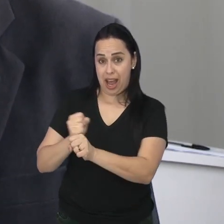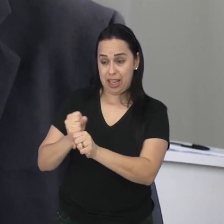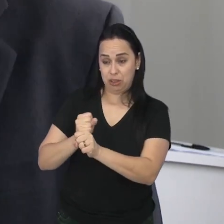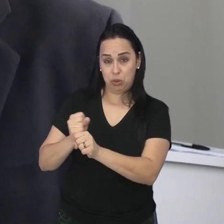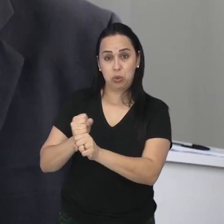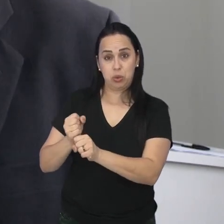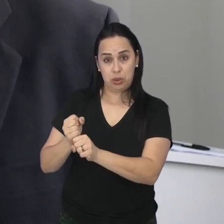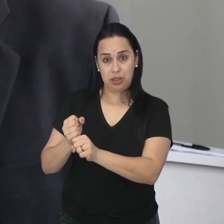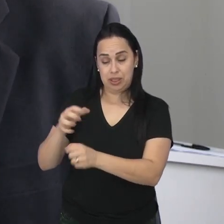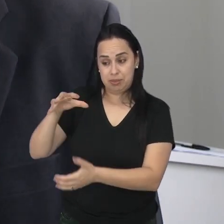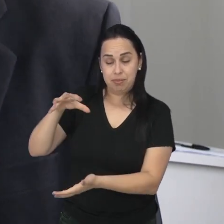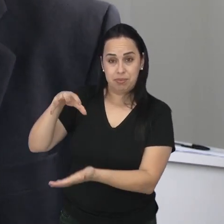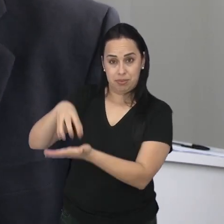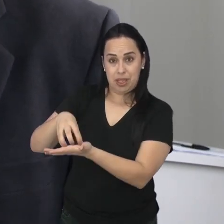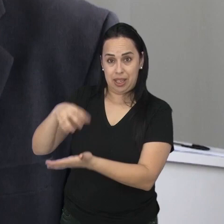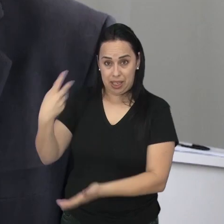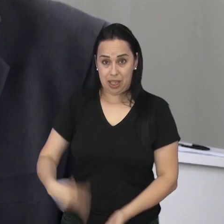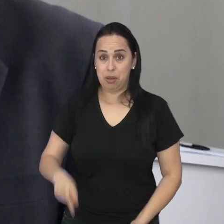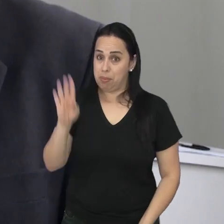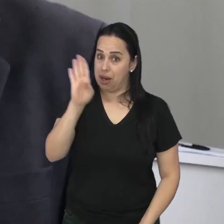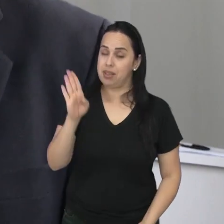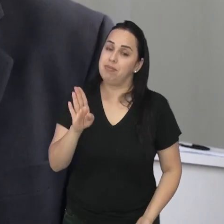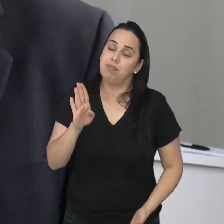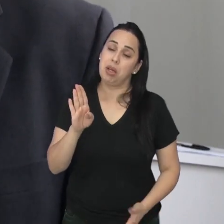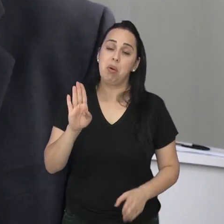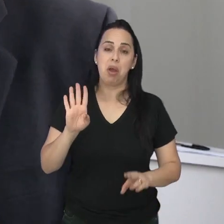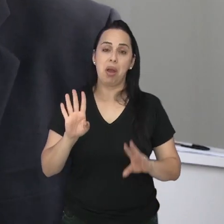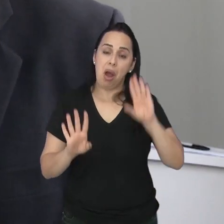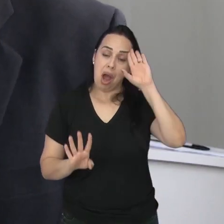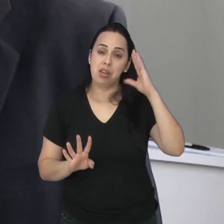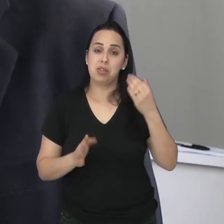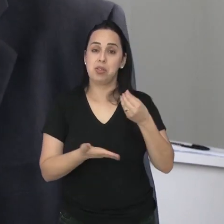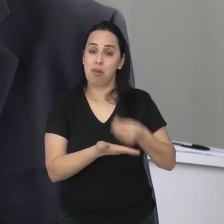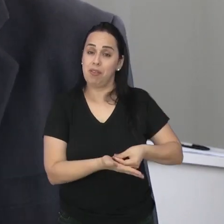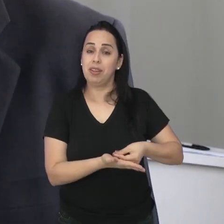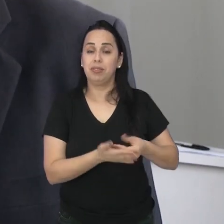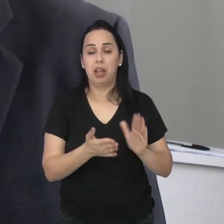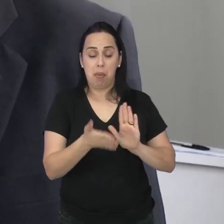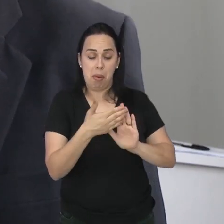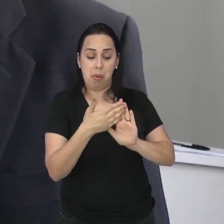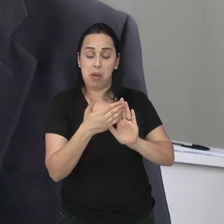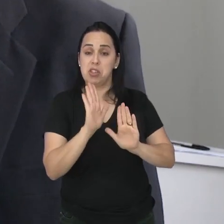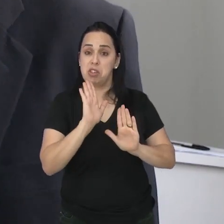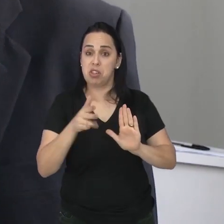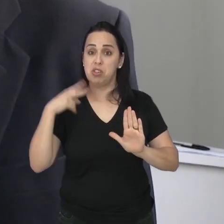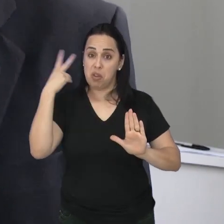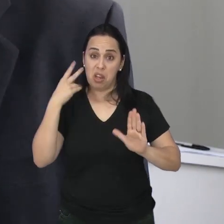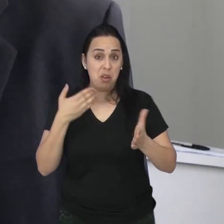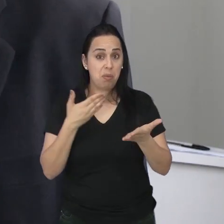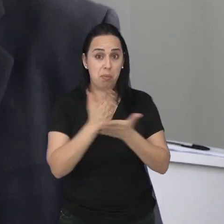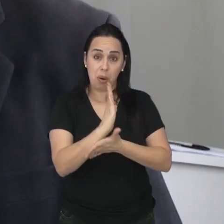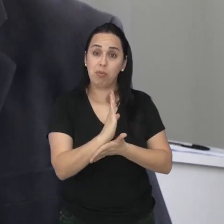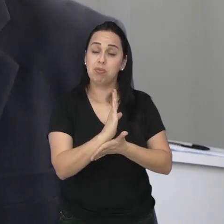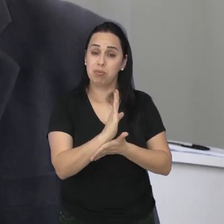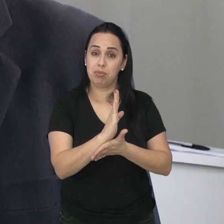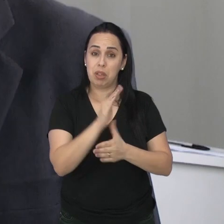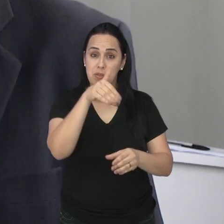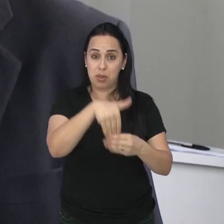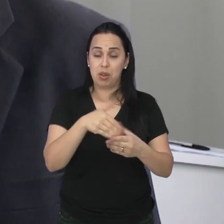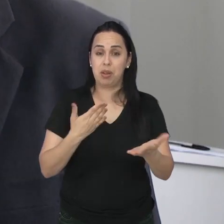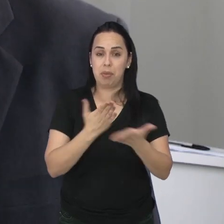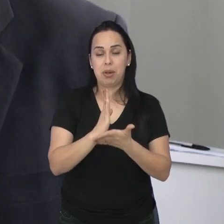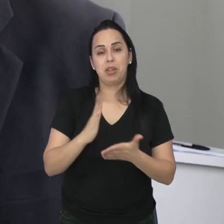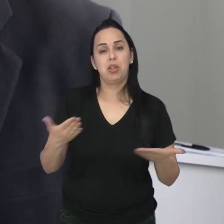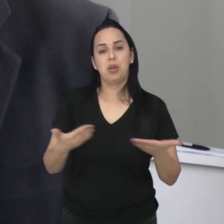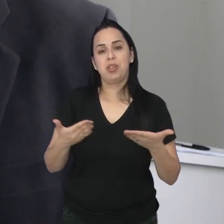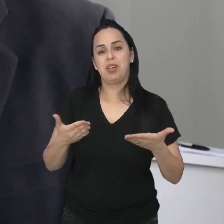anos de existência da ACM no Brasil, eu resolvi fazer essa proposta, foi aprovado pelos vereadores, e aqui